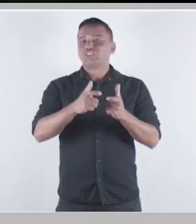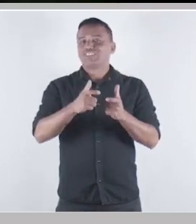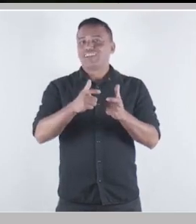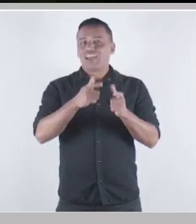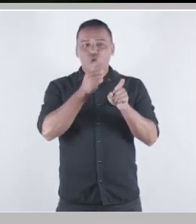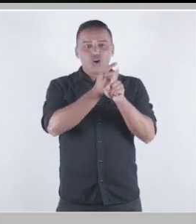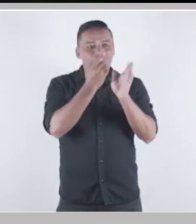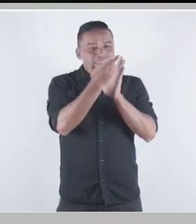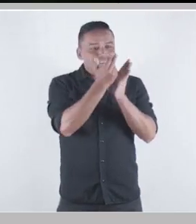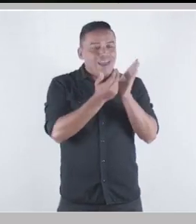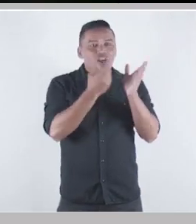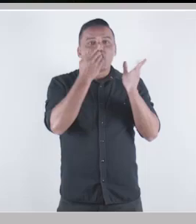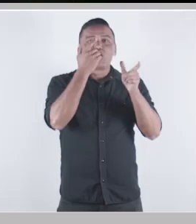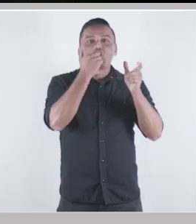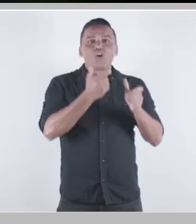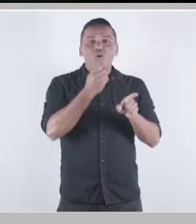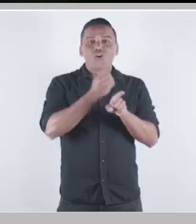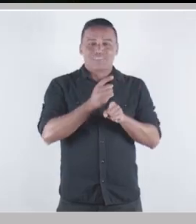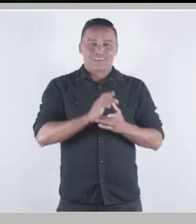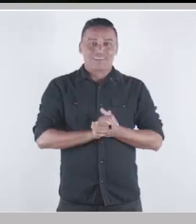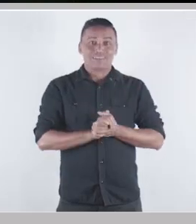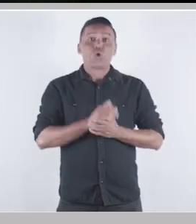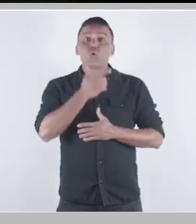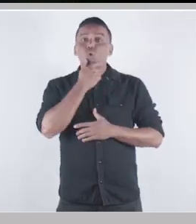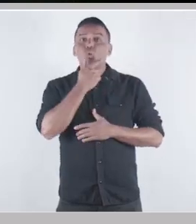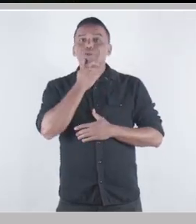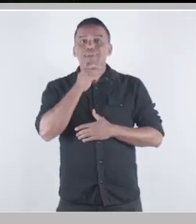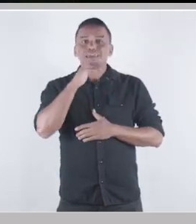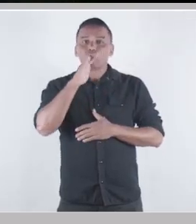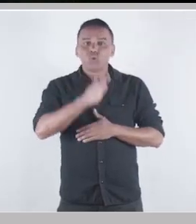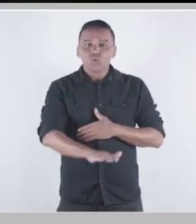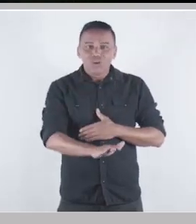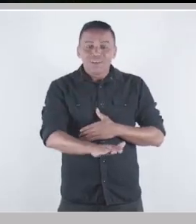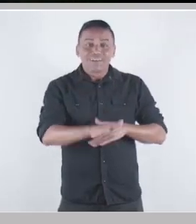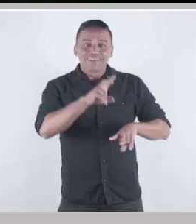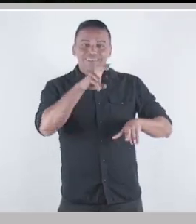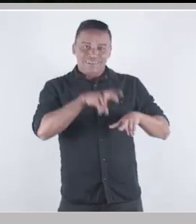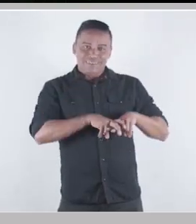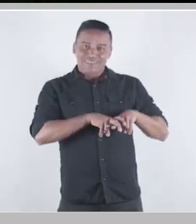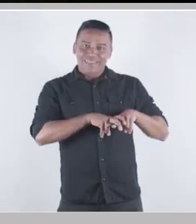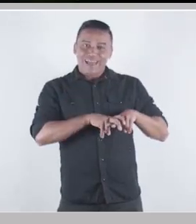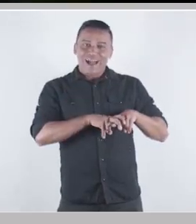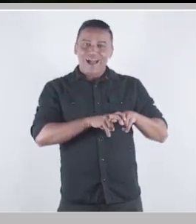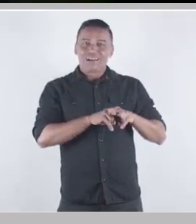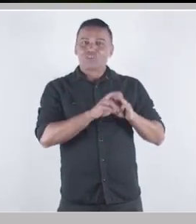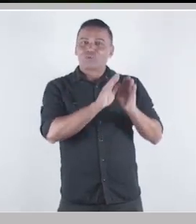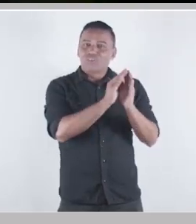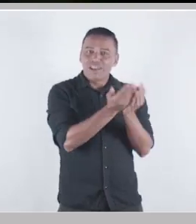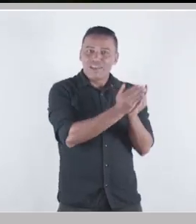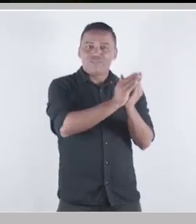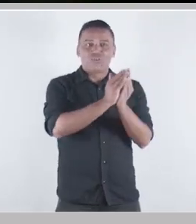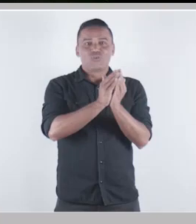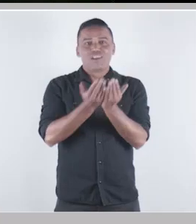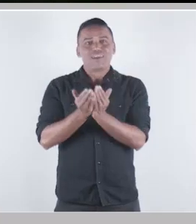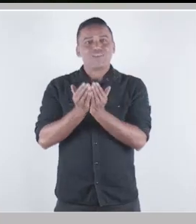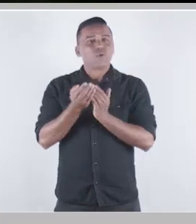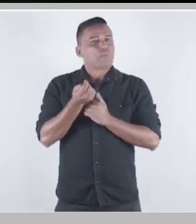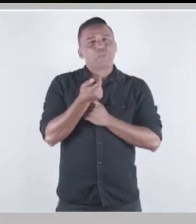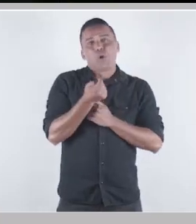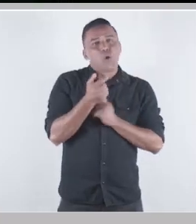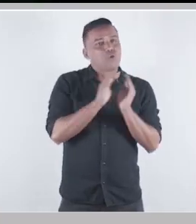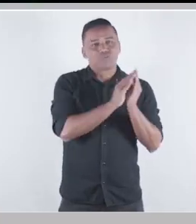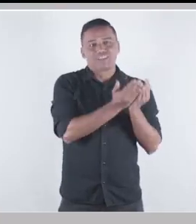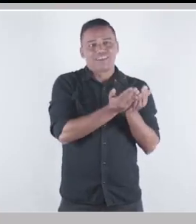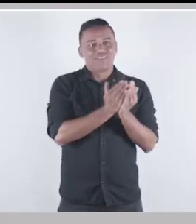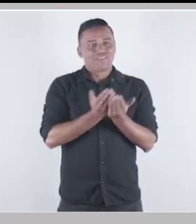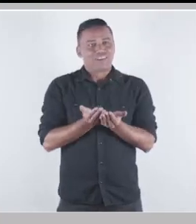e aí ele está sentado assim com a posse desses livros, né, desses poucos livros assim